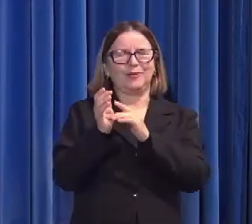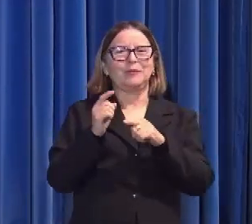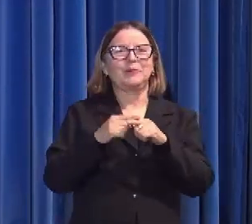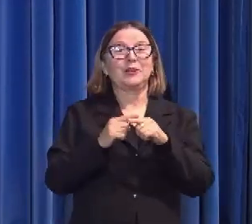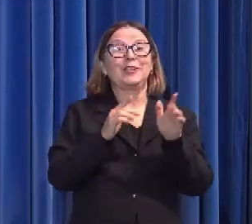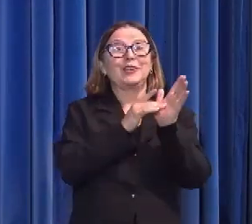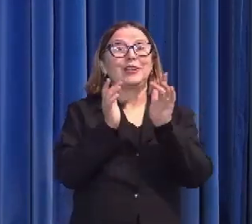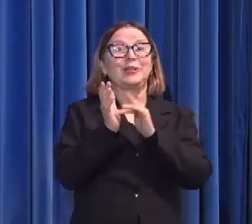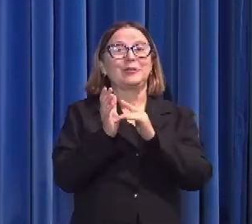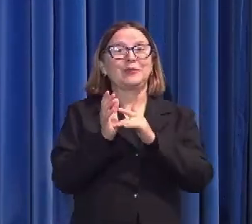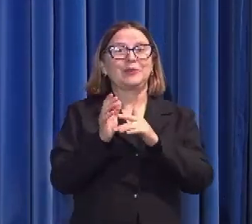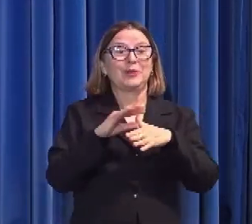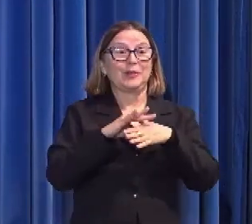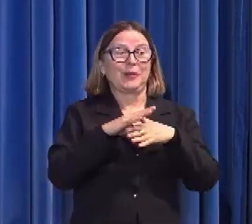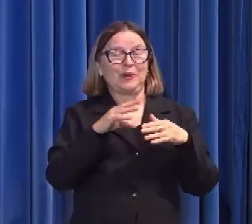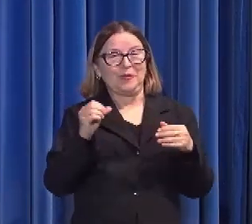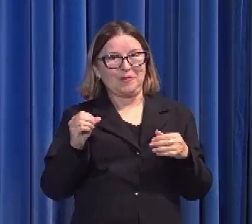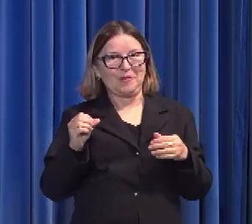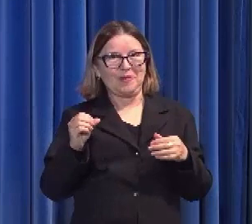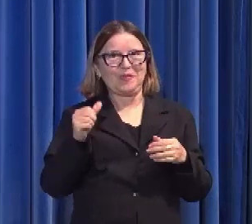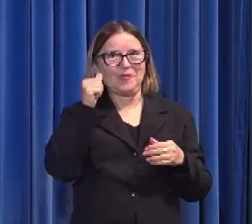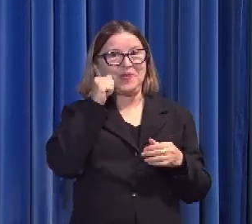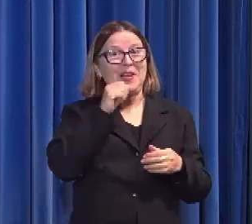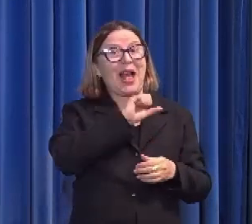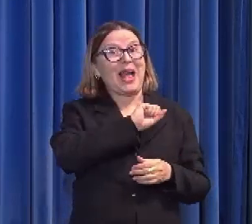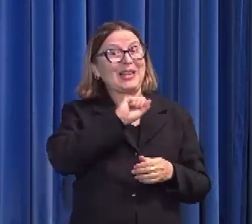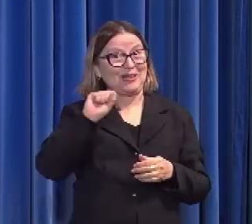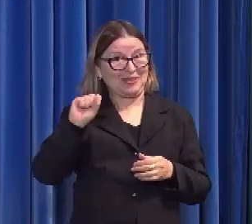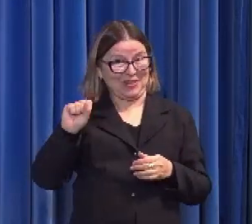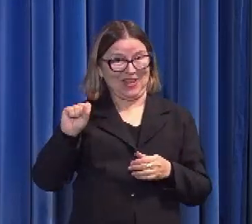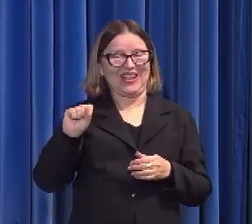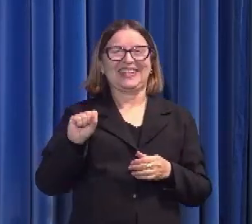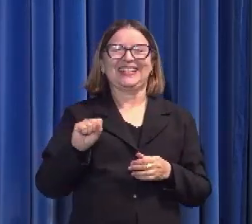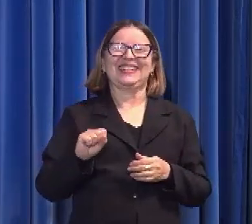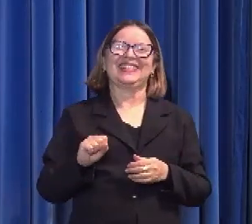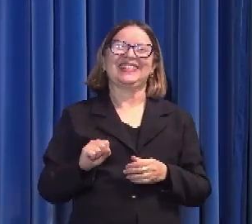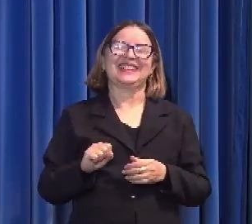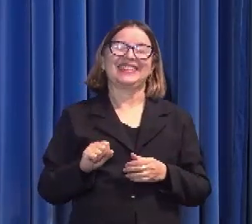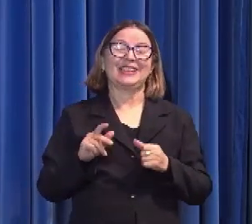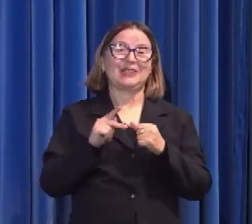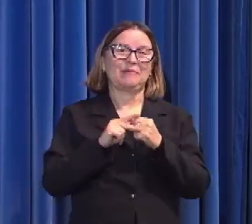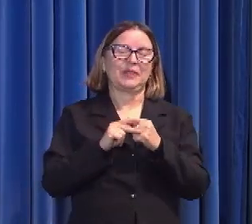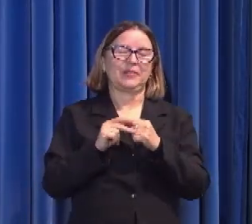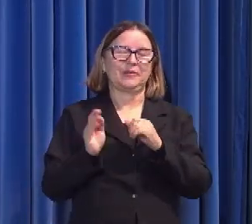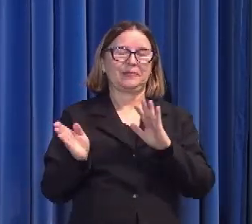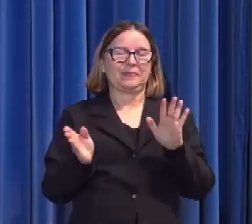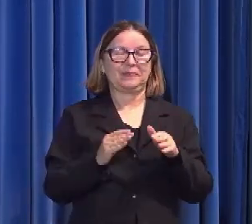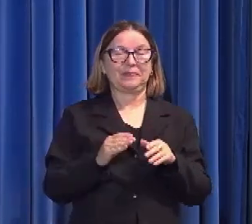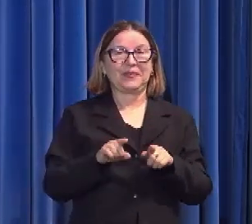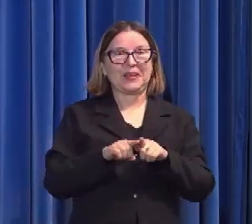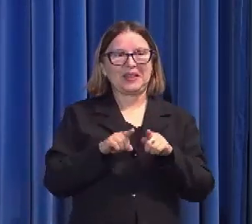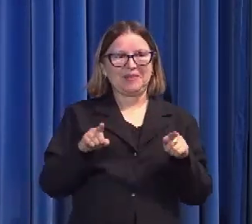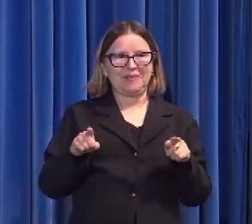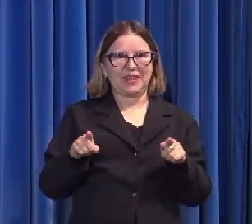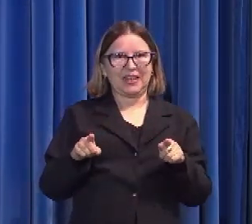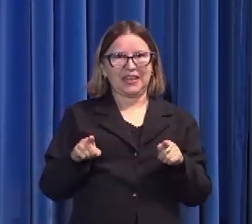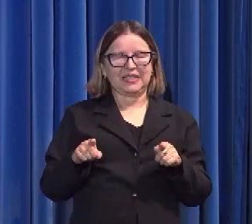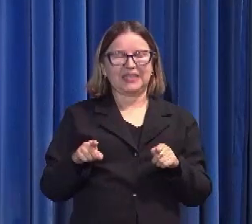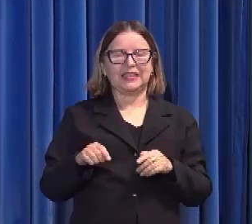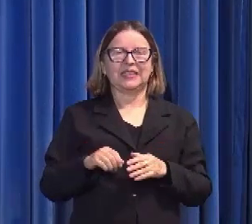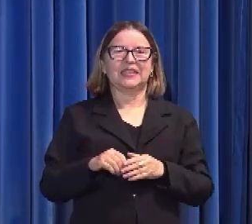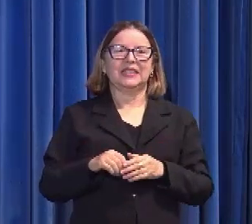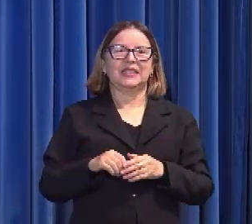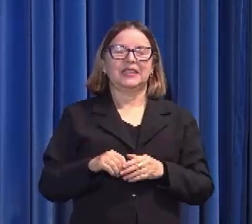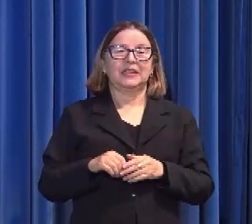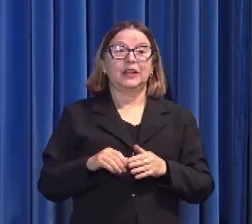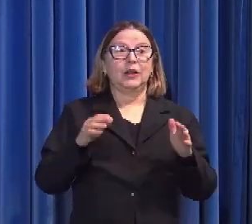é mas irmãos o assunto é pertinente e eu não tenho que escolher o